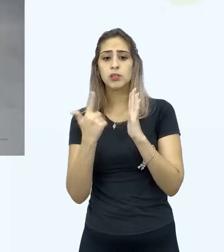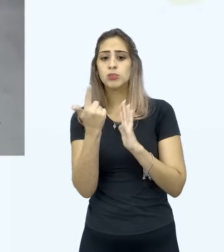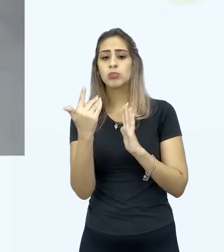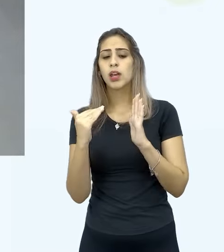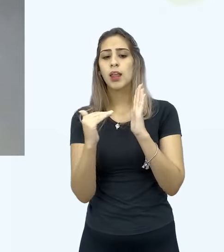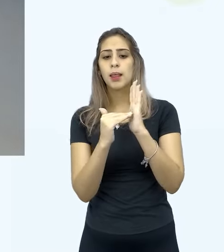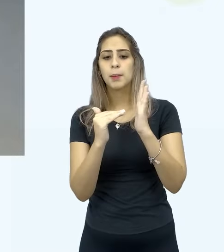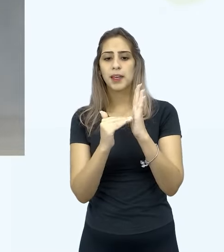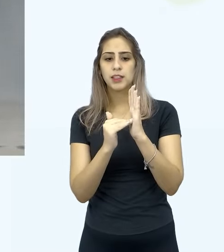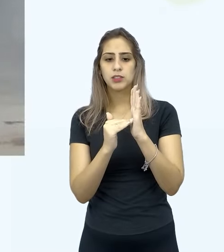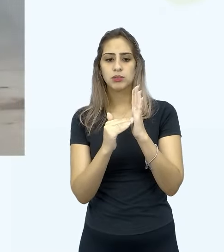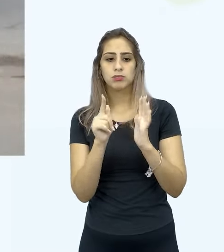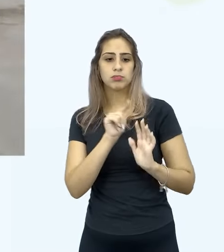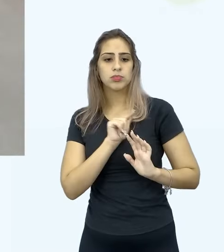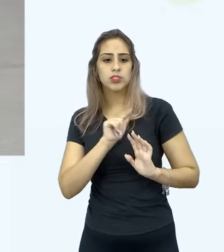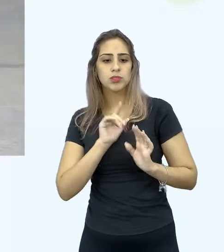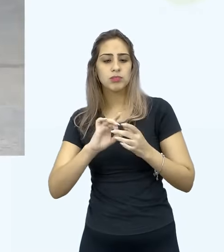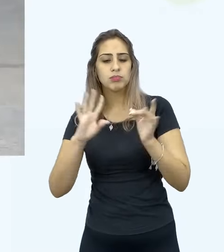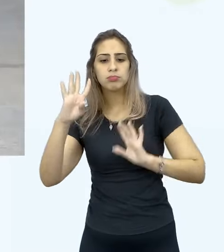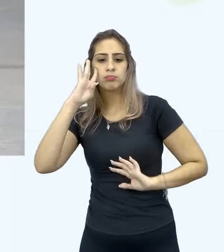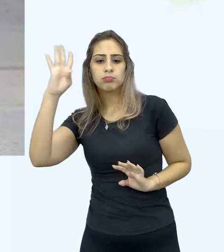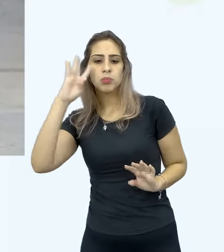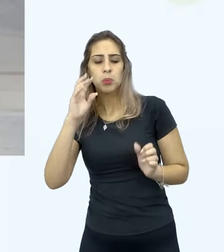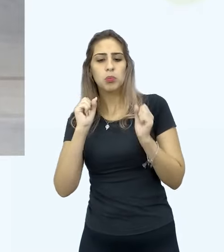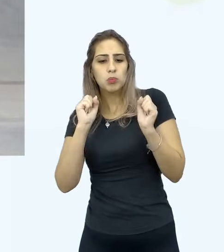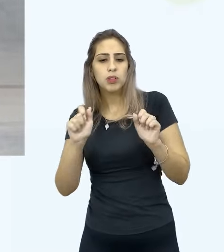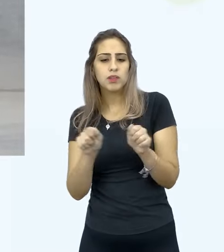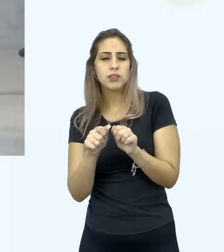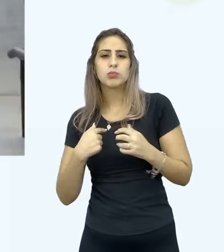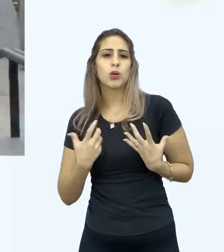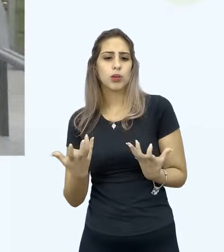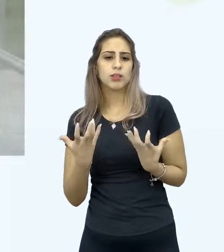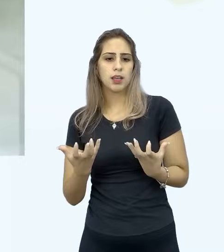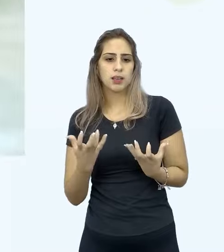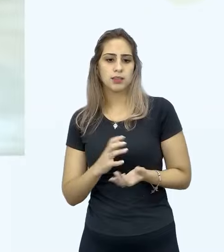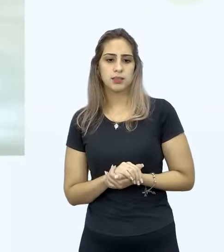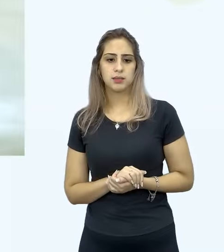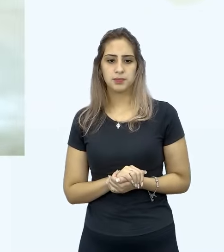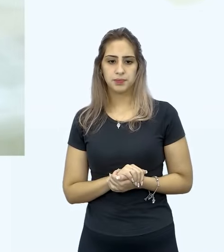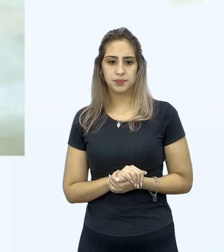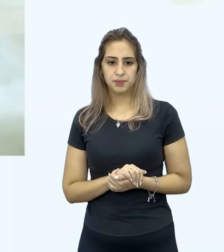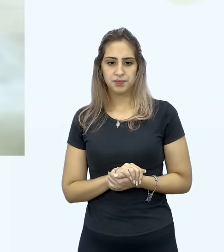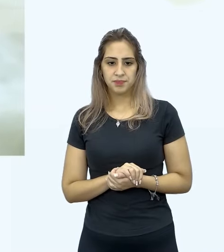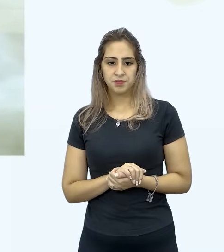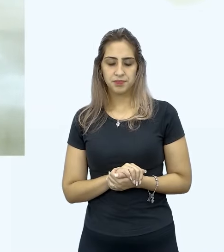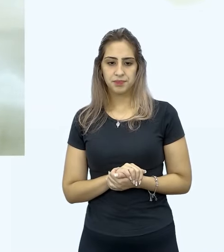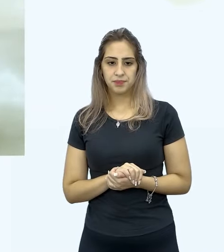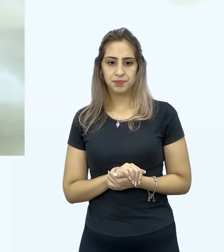tivesse asas, a imaginação para poder fazer o que eu quisesse.